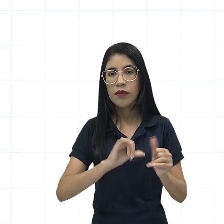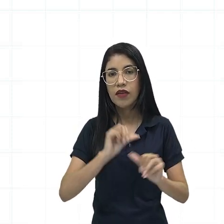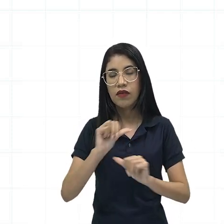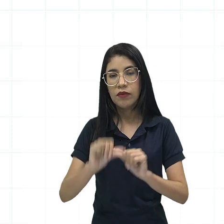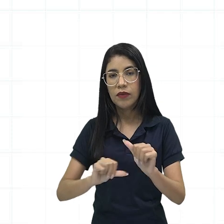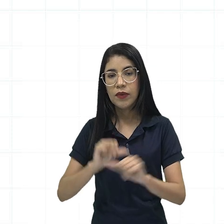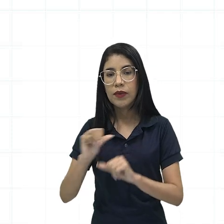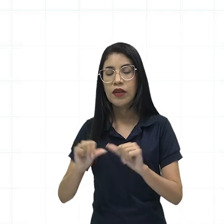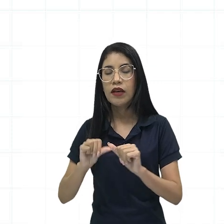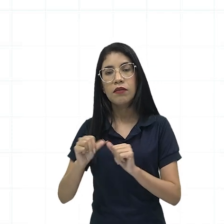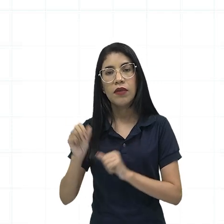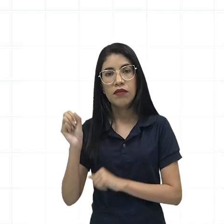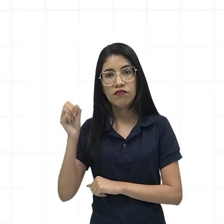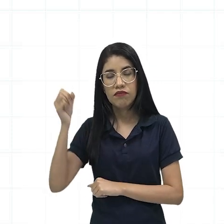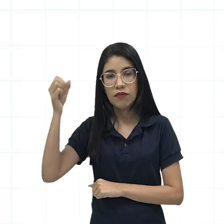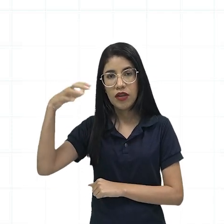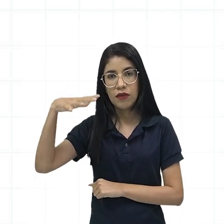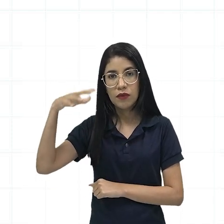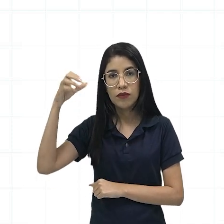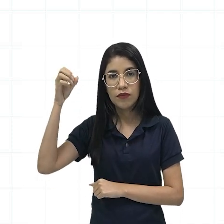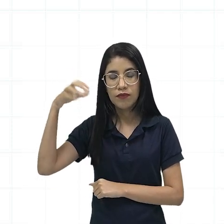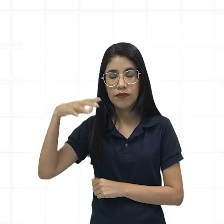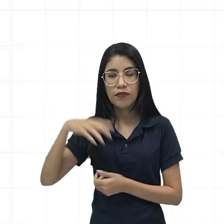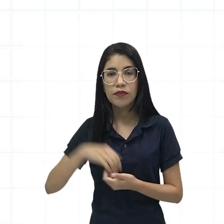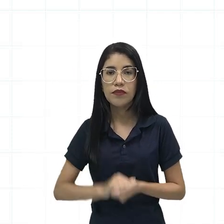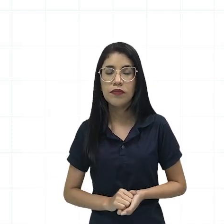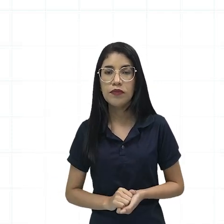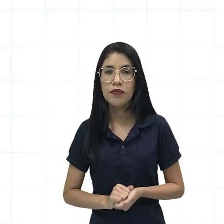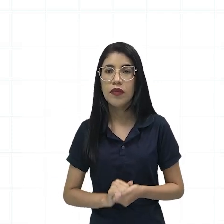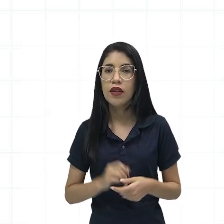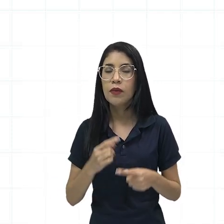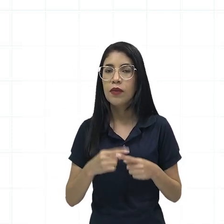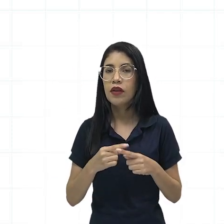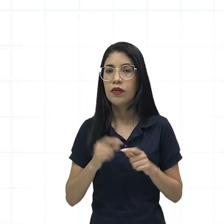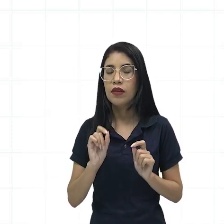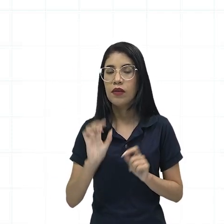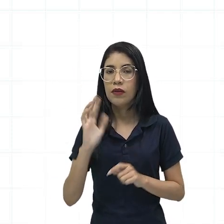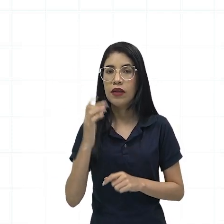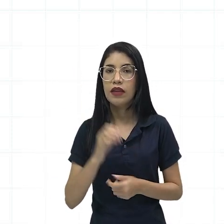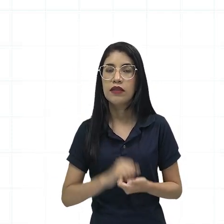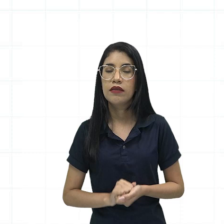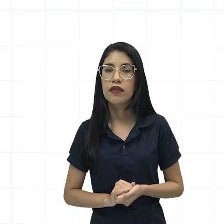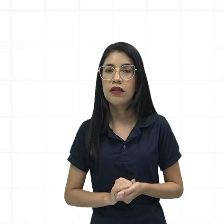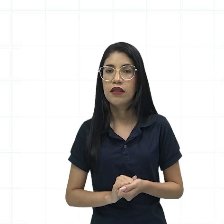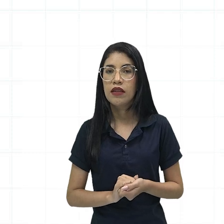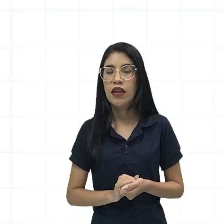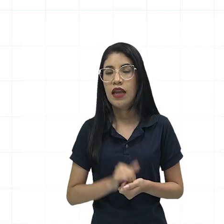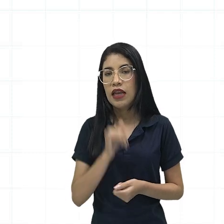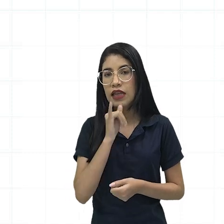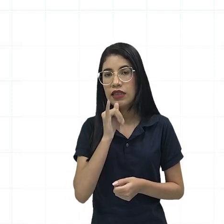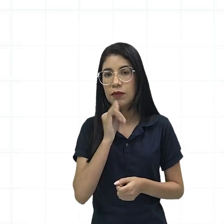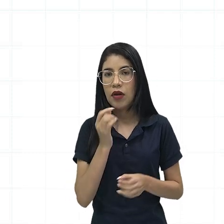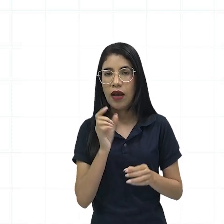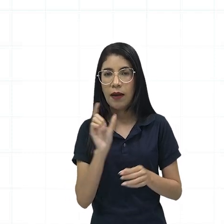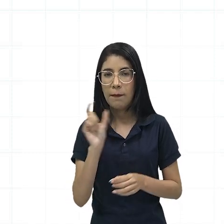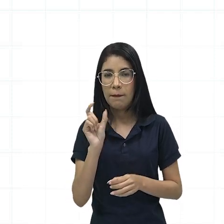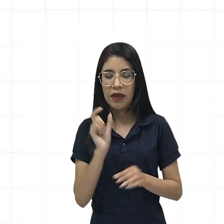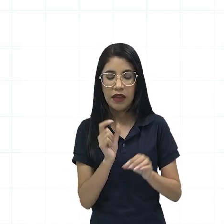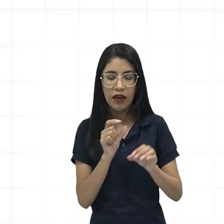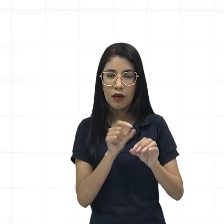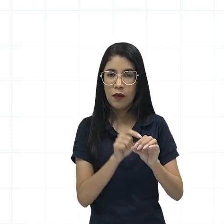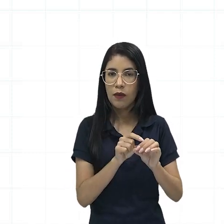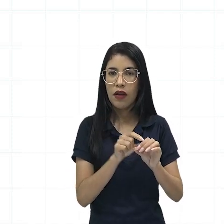de energia química em energia luminosa, porque quando a pilha é colocada dentro de uma lanterna, a lanterna